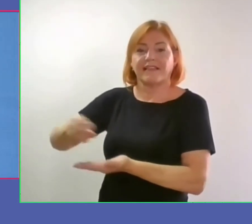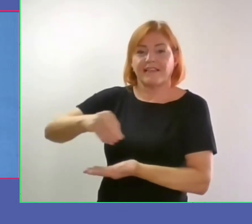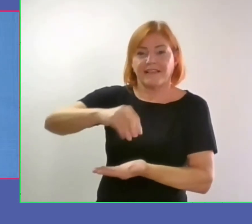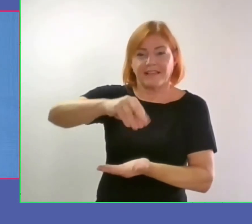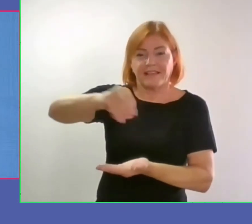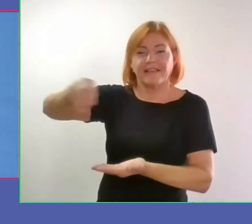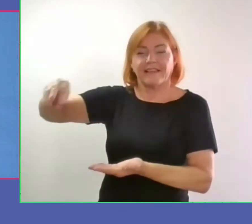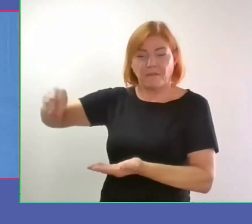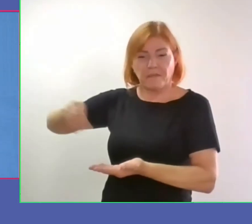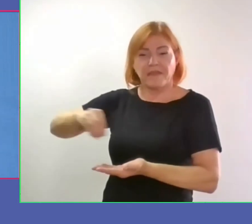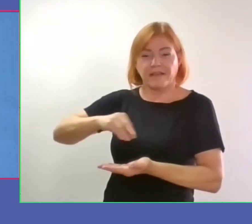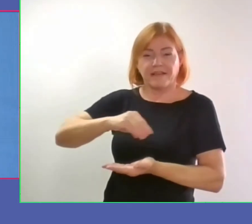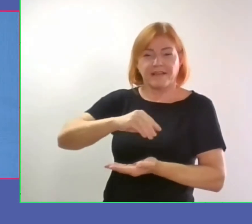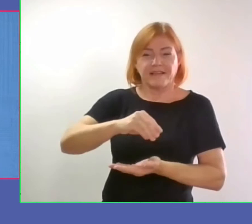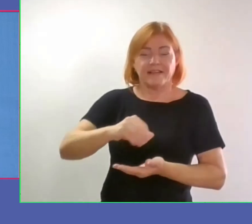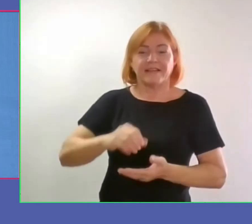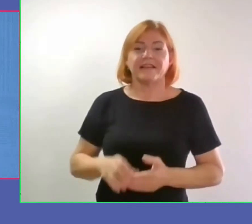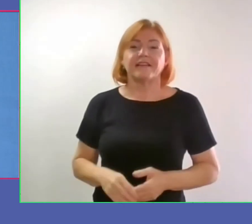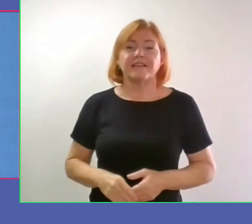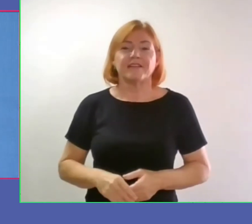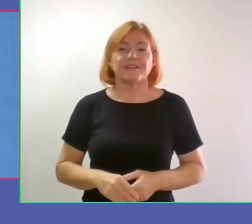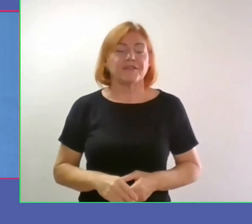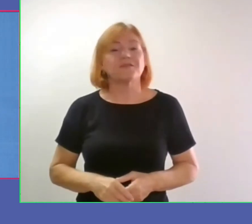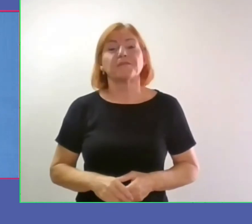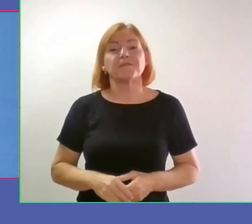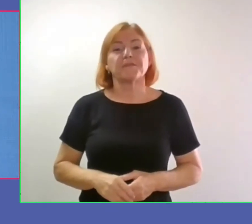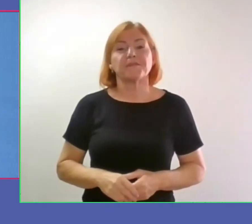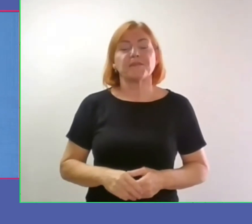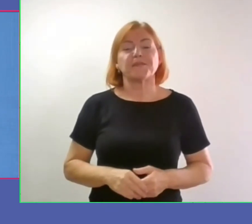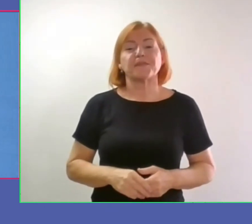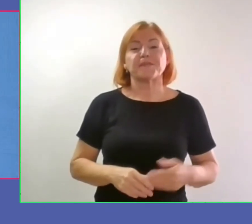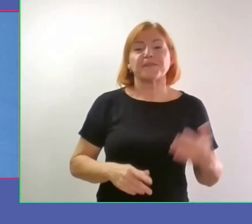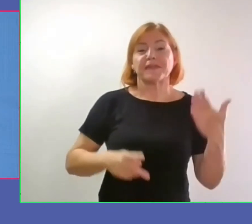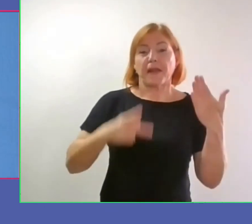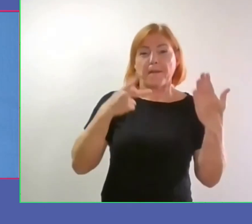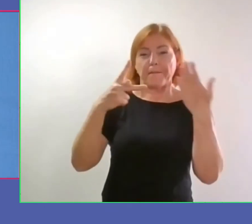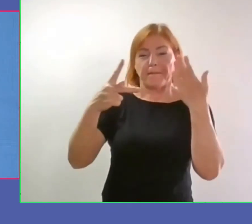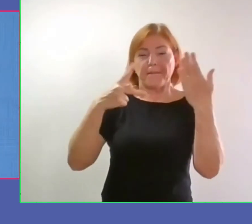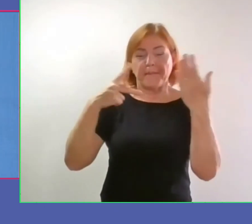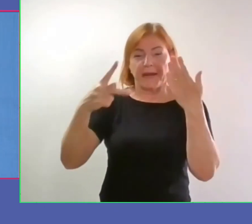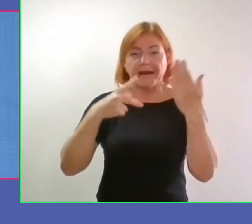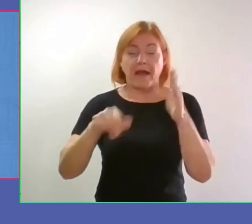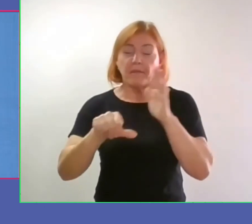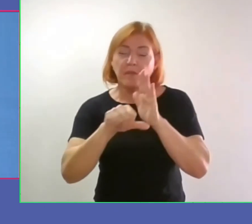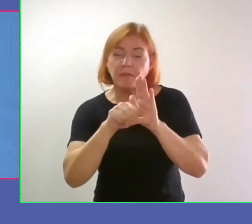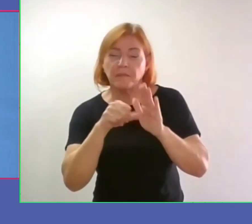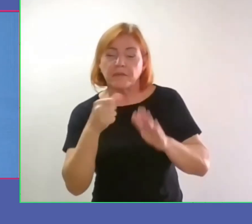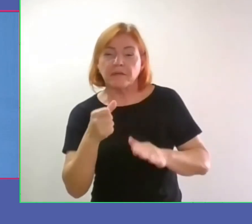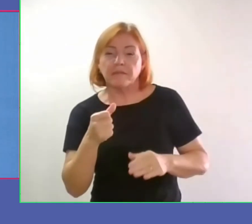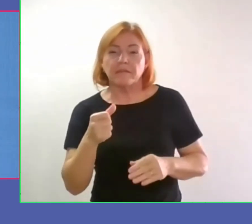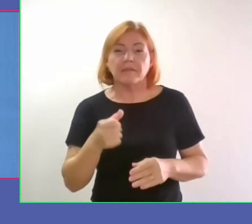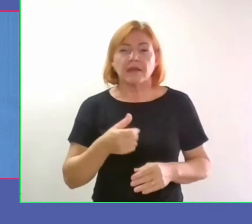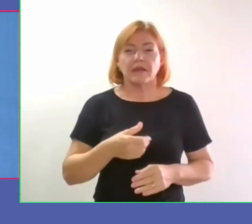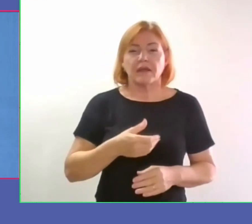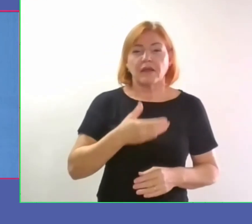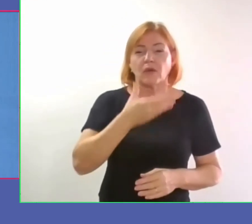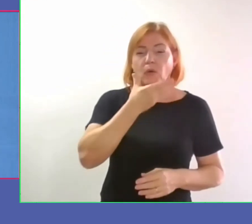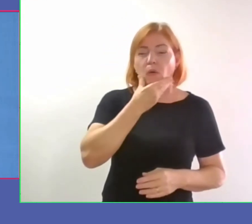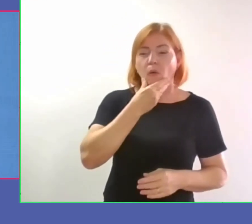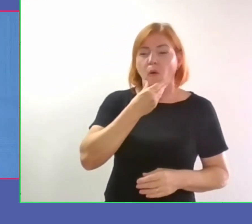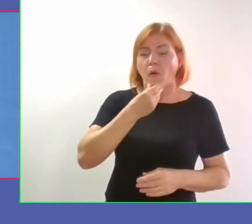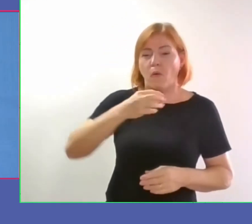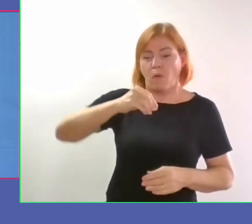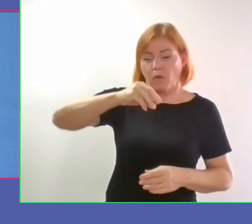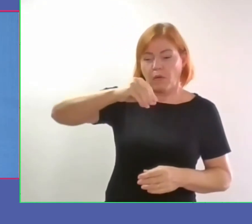primeira parábola, o semeador saiu a semear. Irmãos, não dá atenção